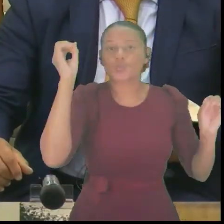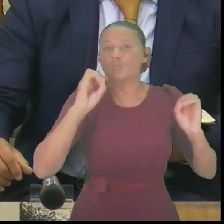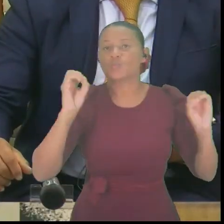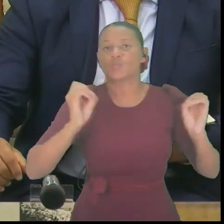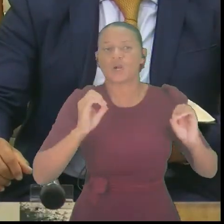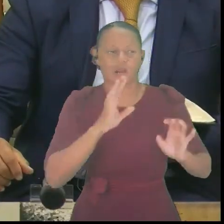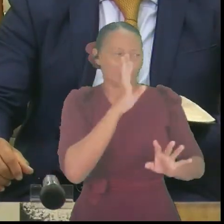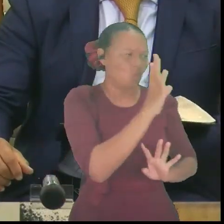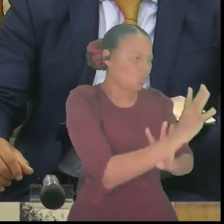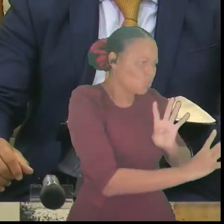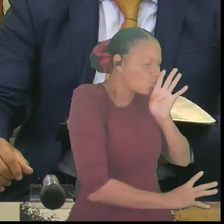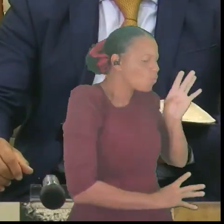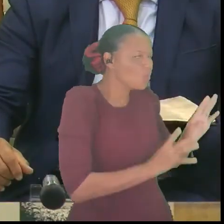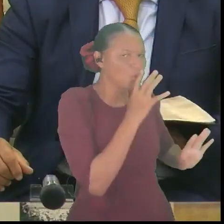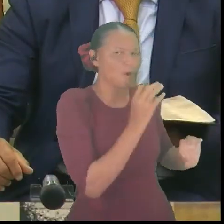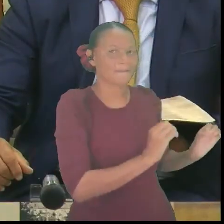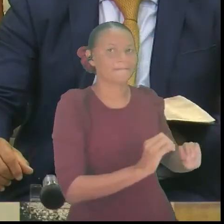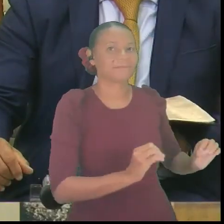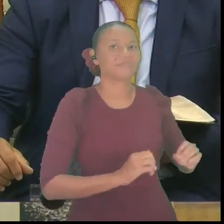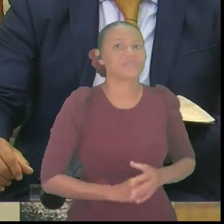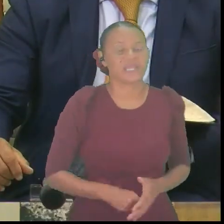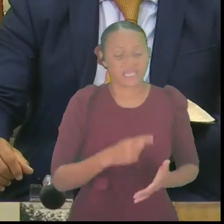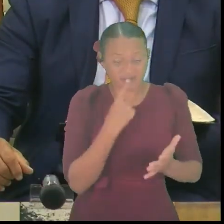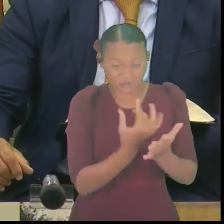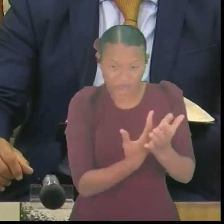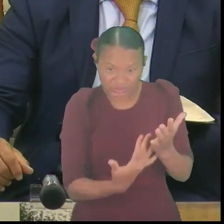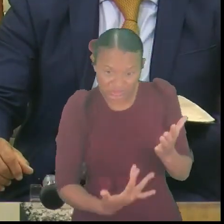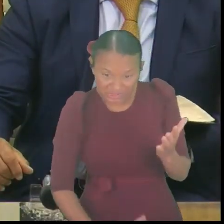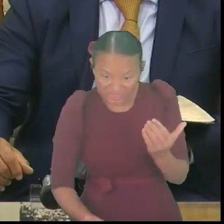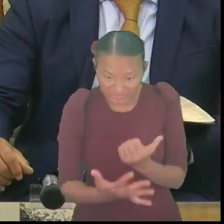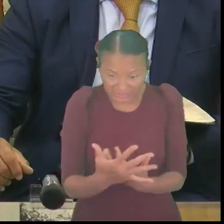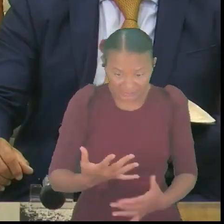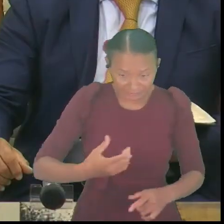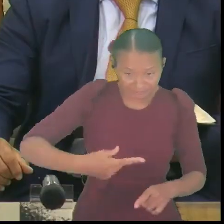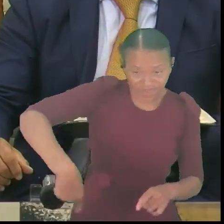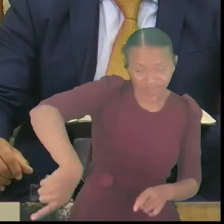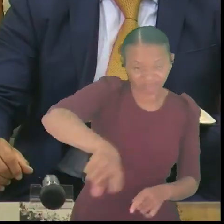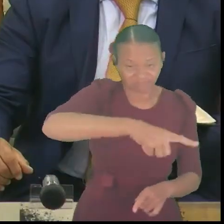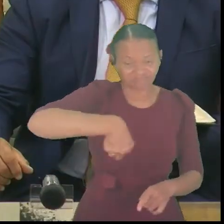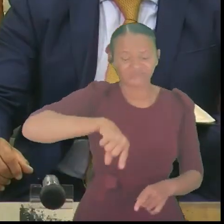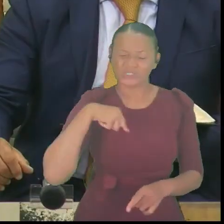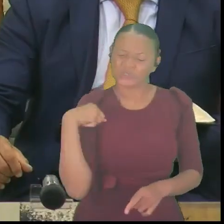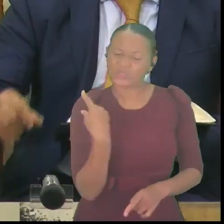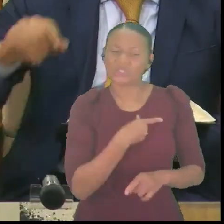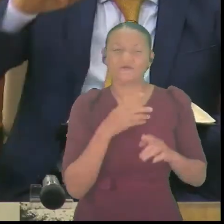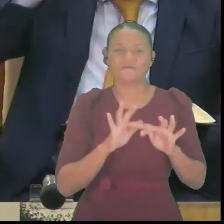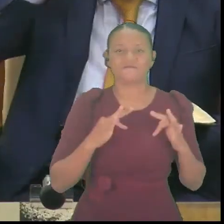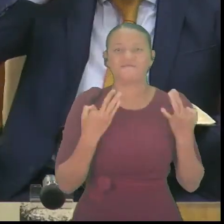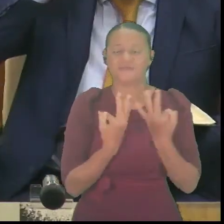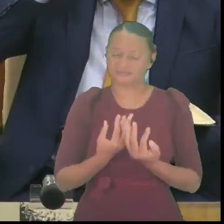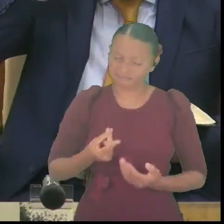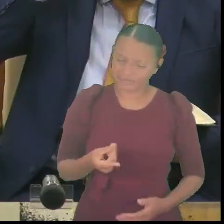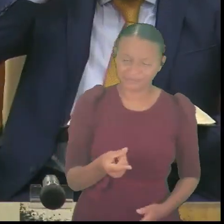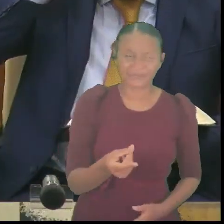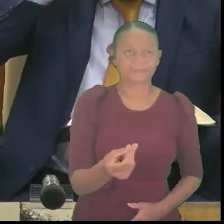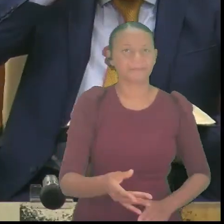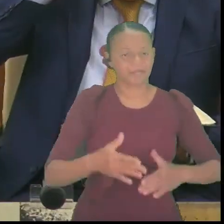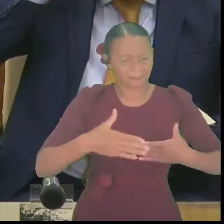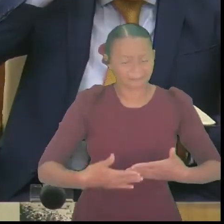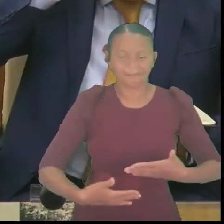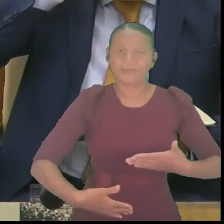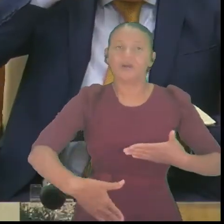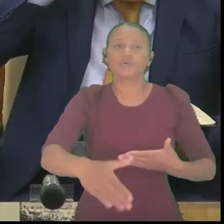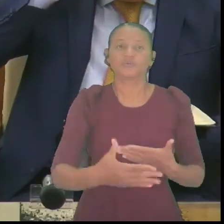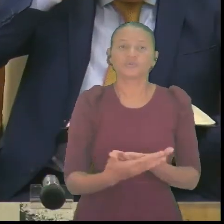sendo acusado. E eles disseram: o sangue dele caia sobre nós e sobre a nossa família para todo sempre. A partir daí